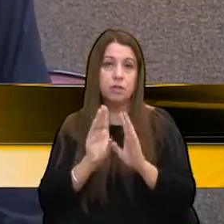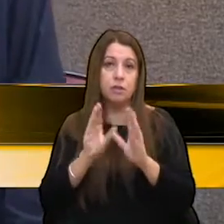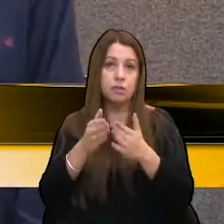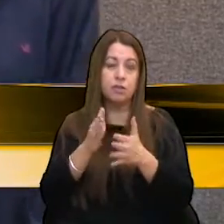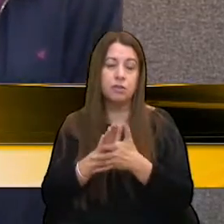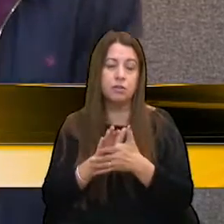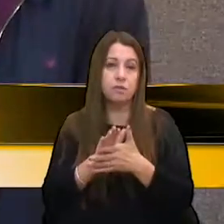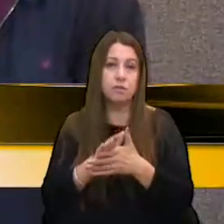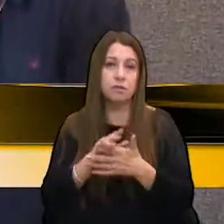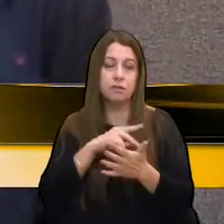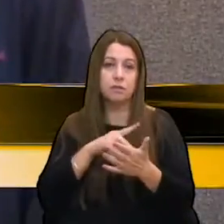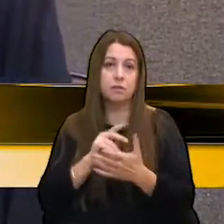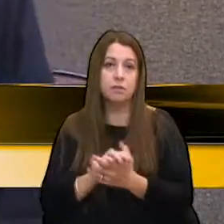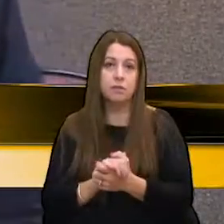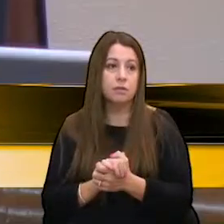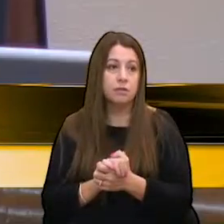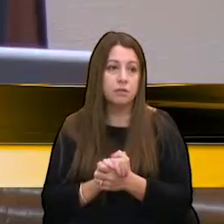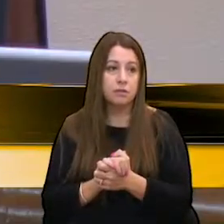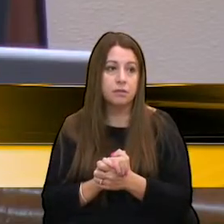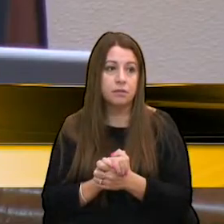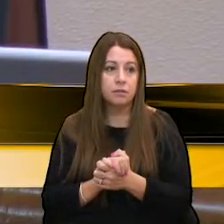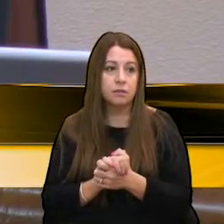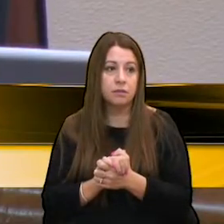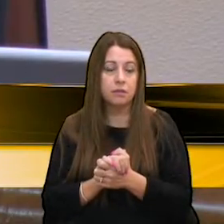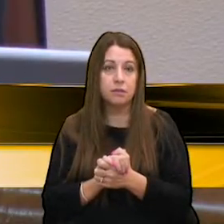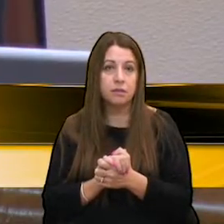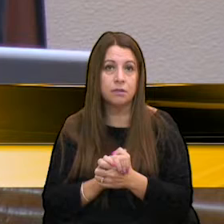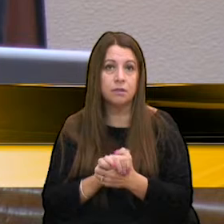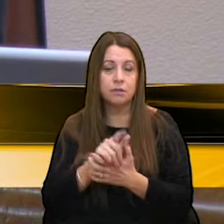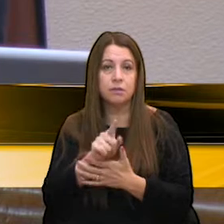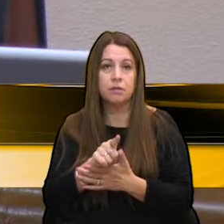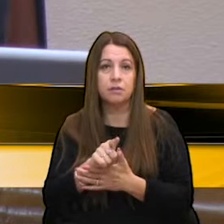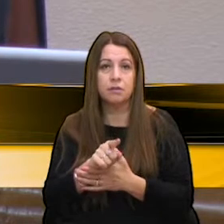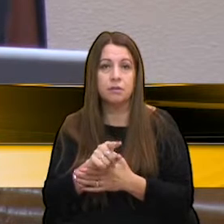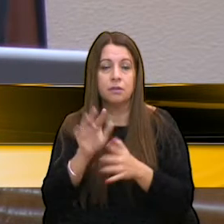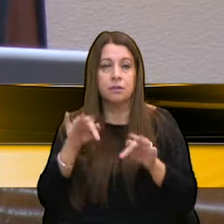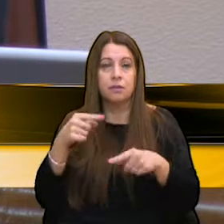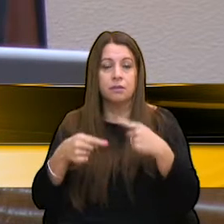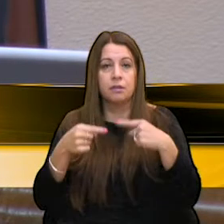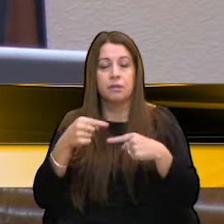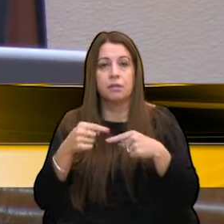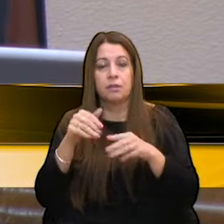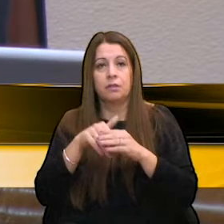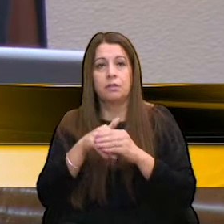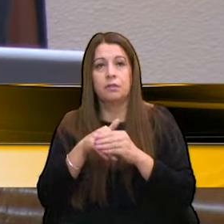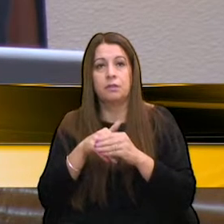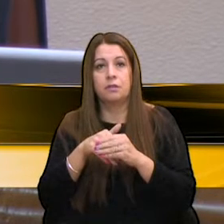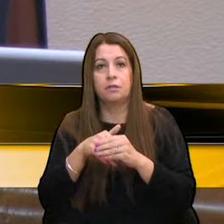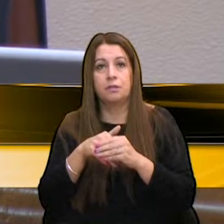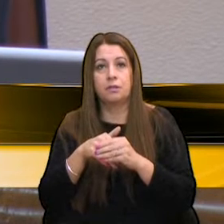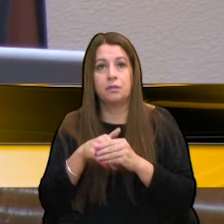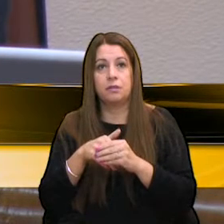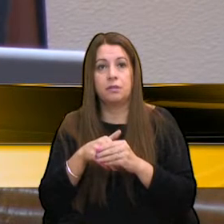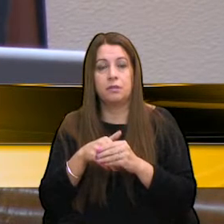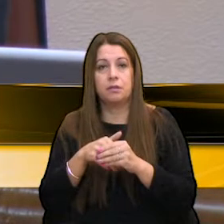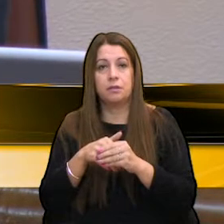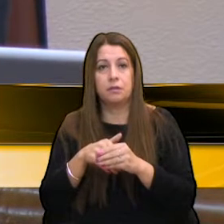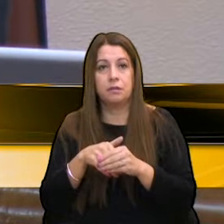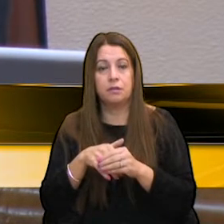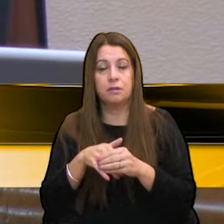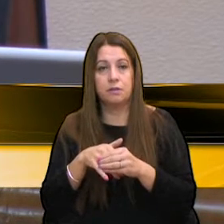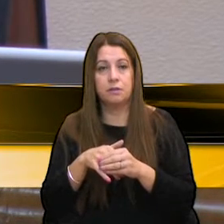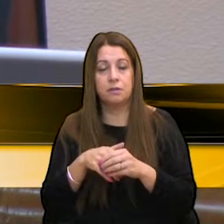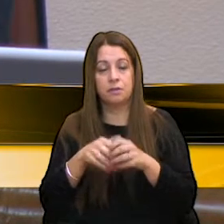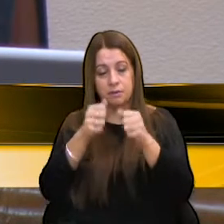comissão. Obrigado, senhor presidente. Muito obrigado, vereador Périco. Encerrada a discussão. Em votação.